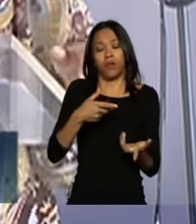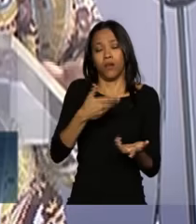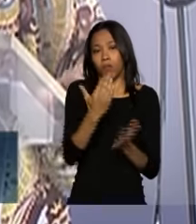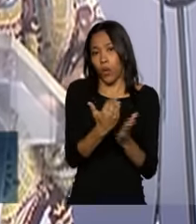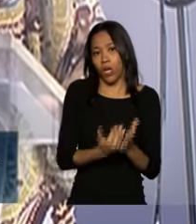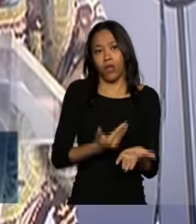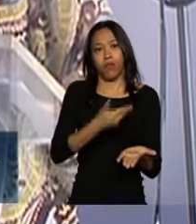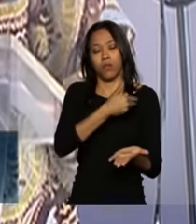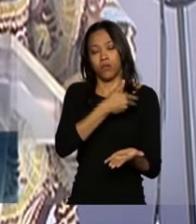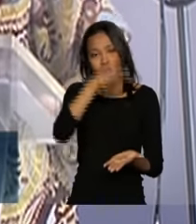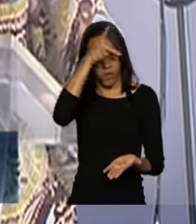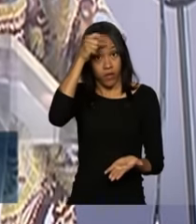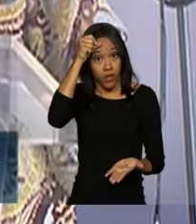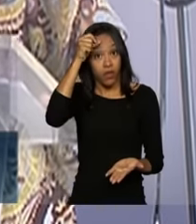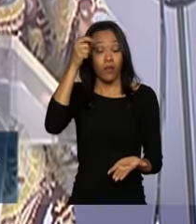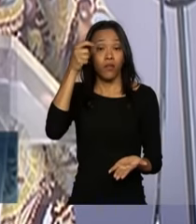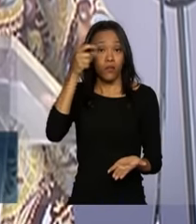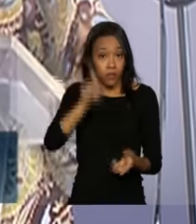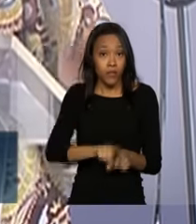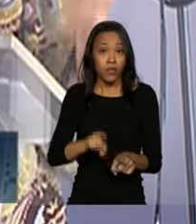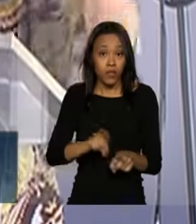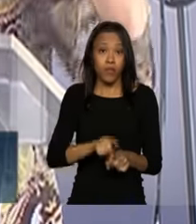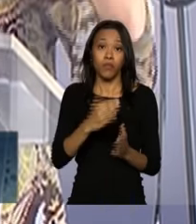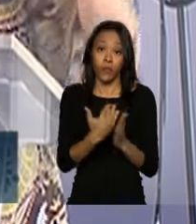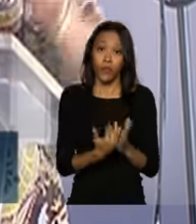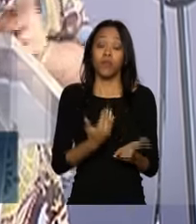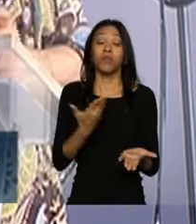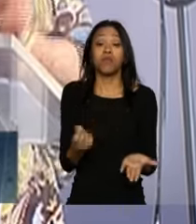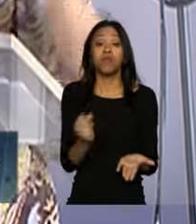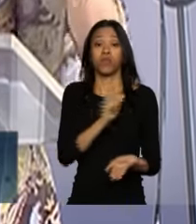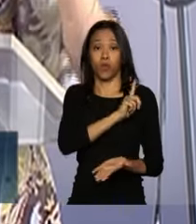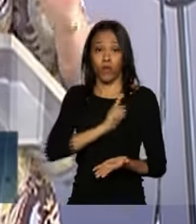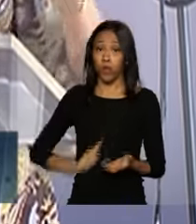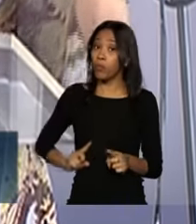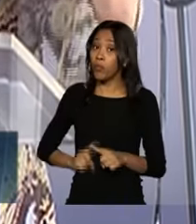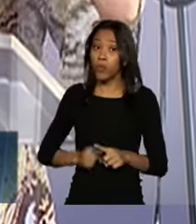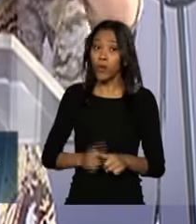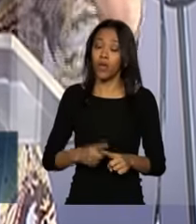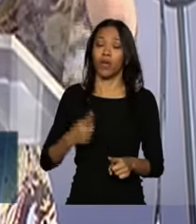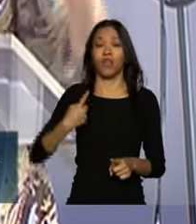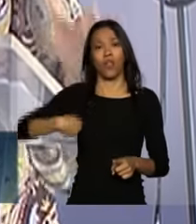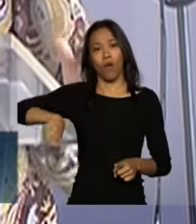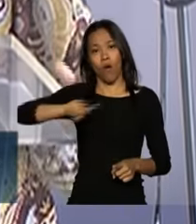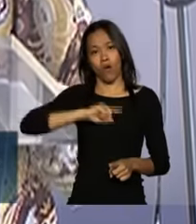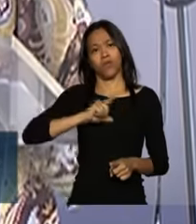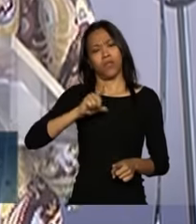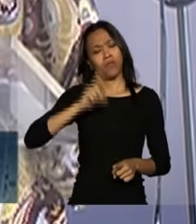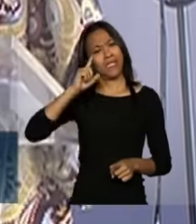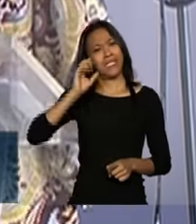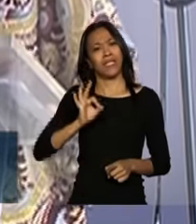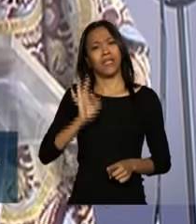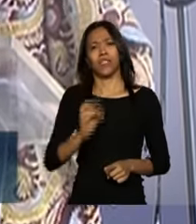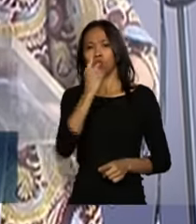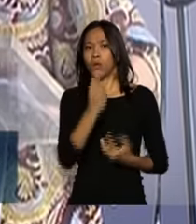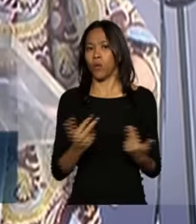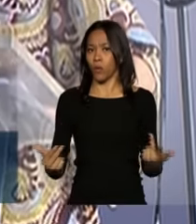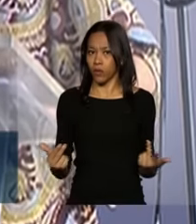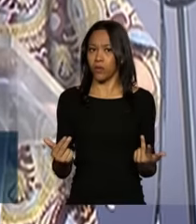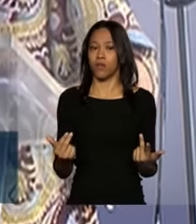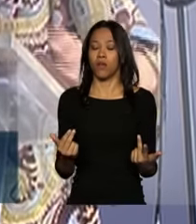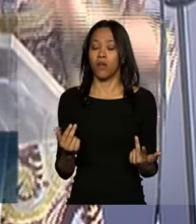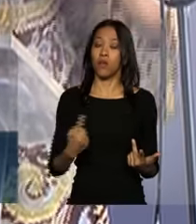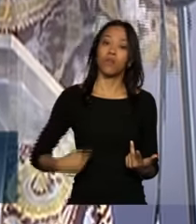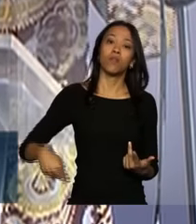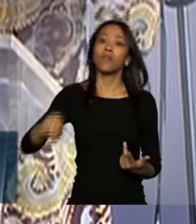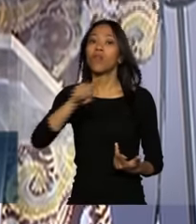quanto do governador. Por quê? Porque nós temos certeza de uma coisa. A